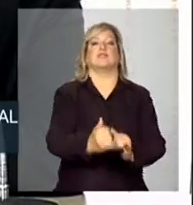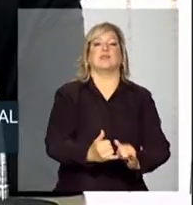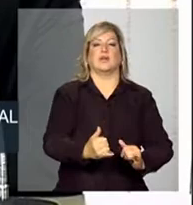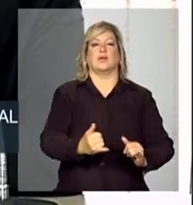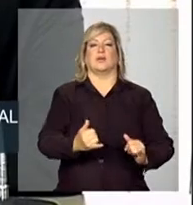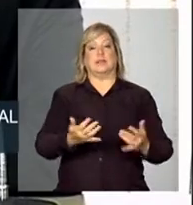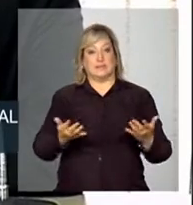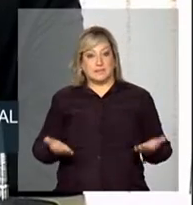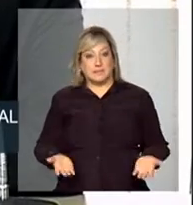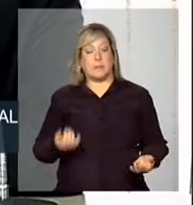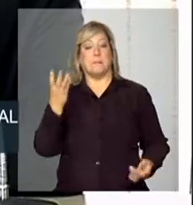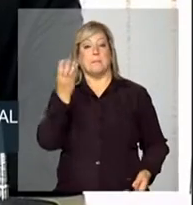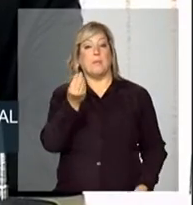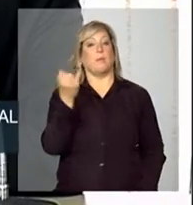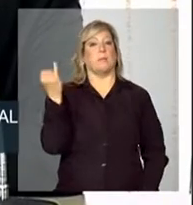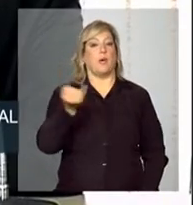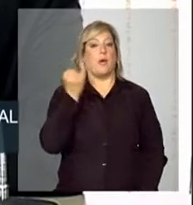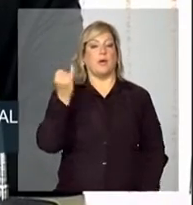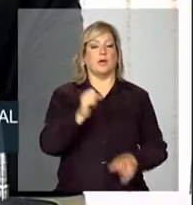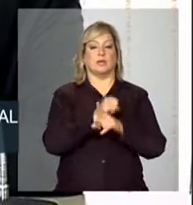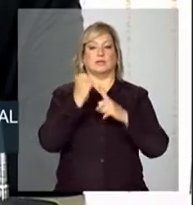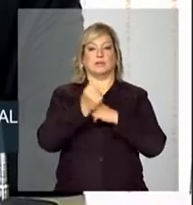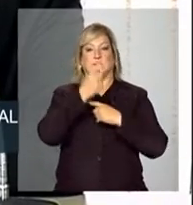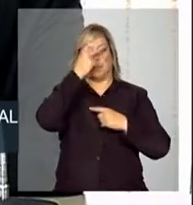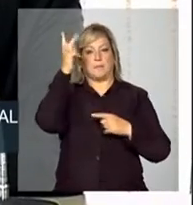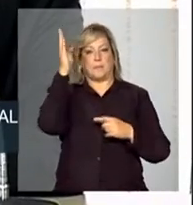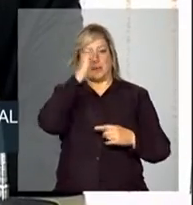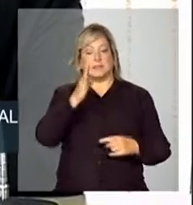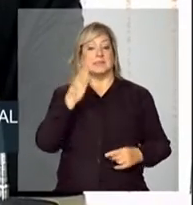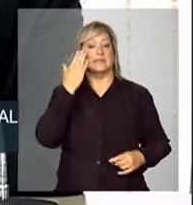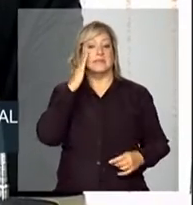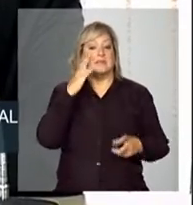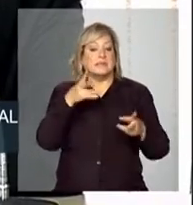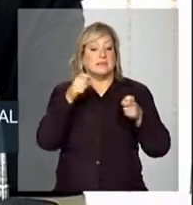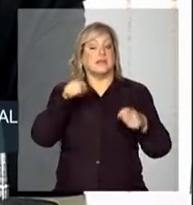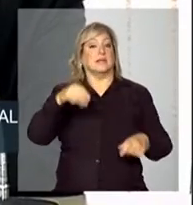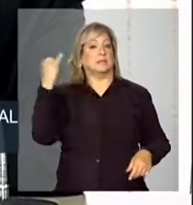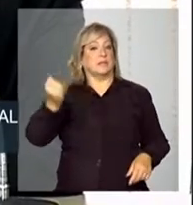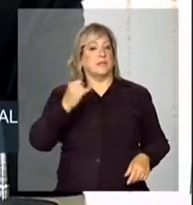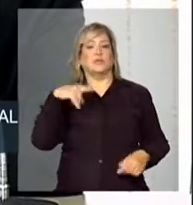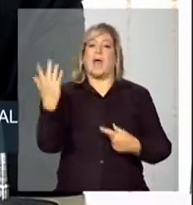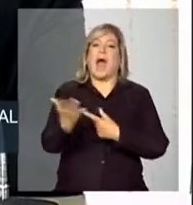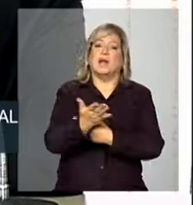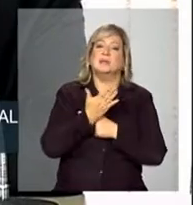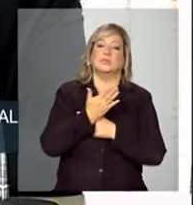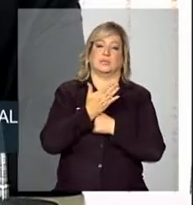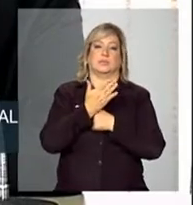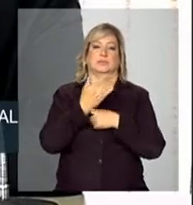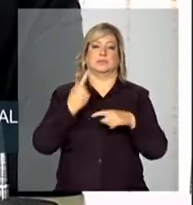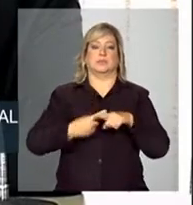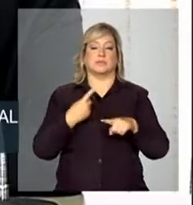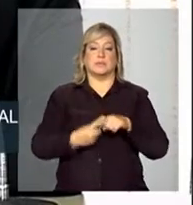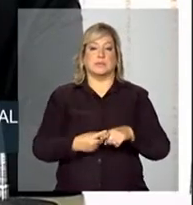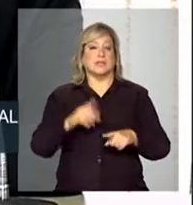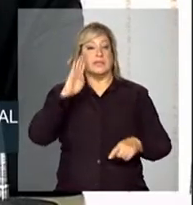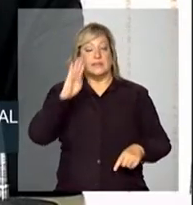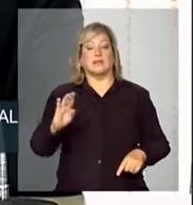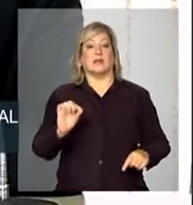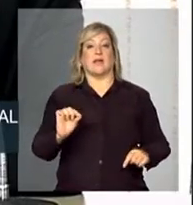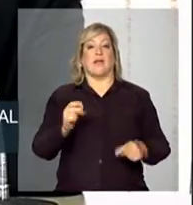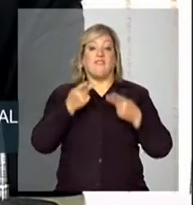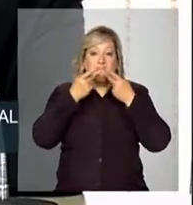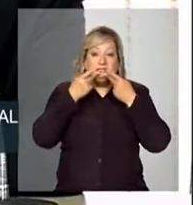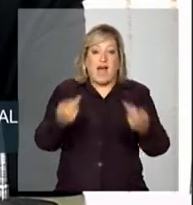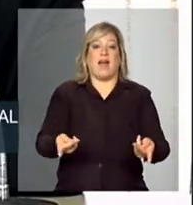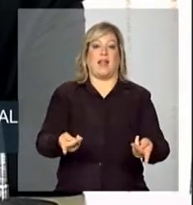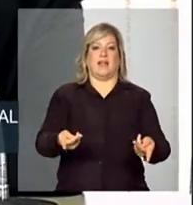deste mecanismo é muito importante que a sociedade brasileira perceba a gravidade deste crime e nos auxilie em um auxílio fundamental é